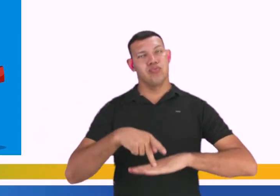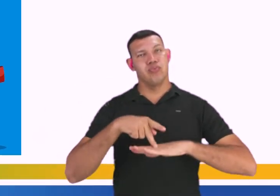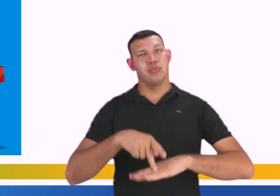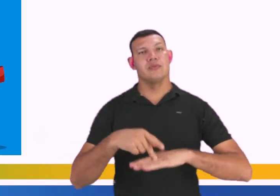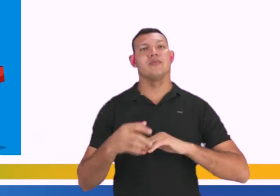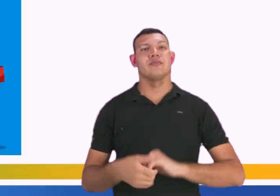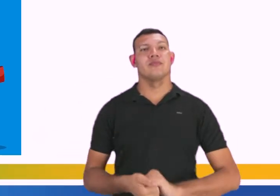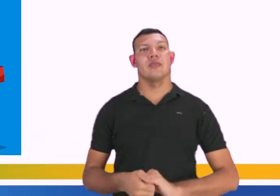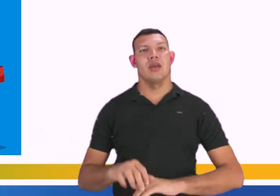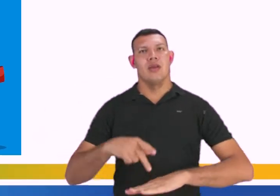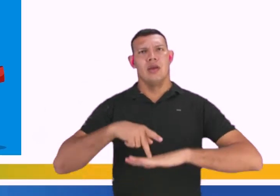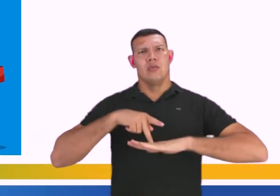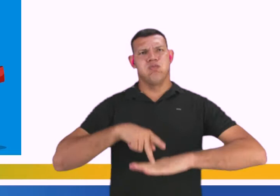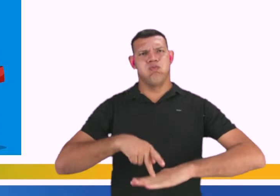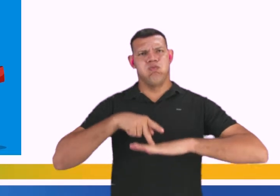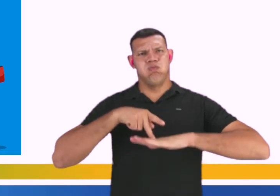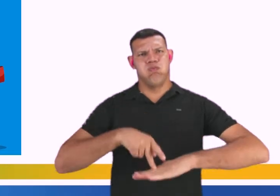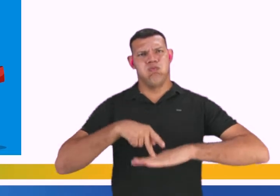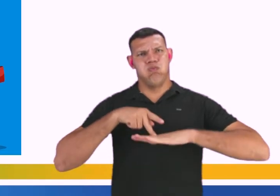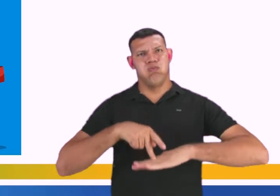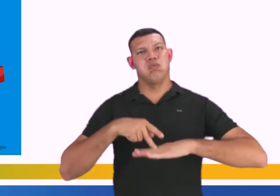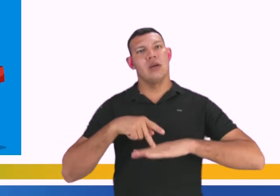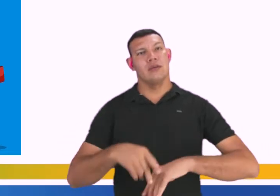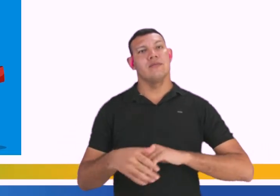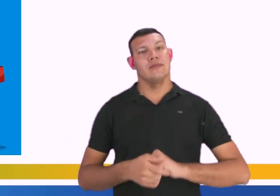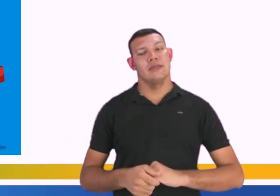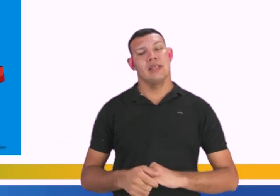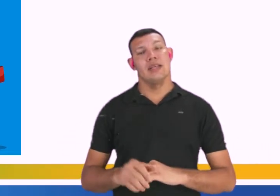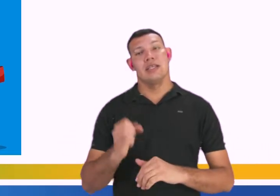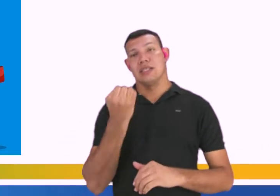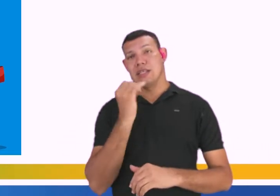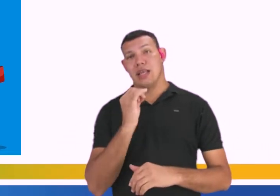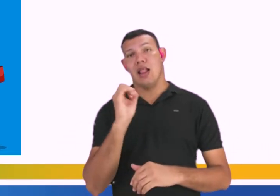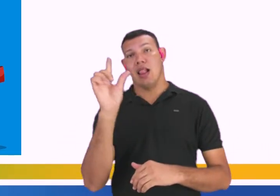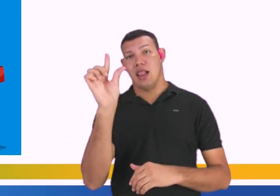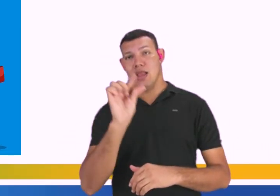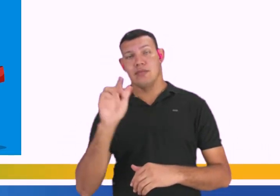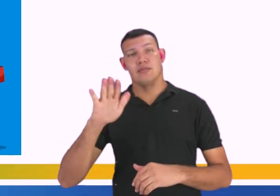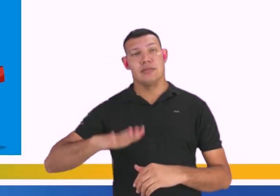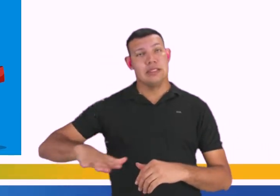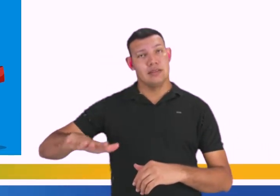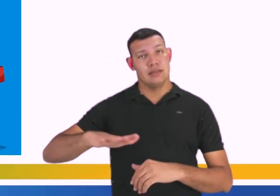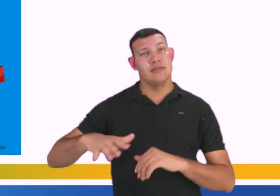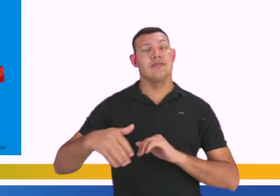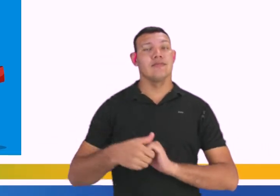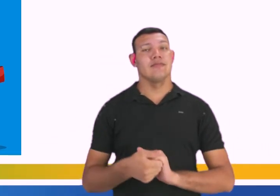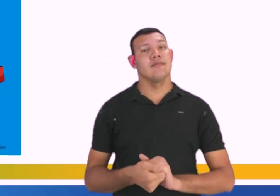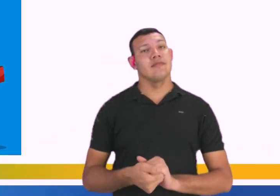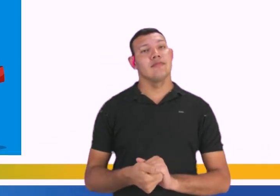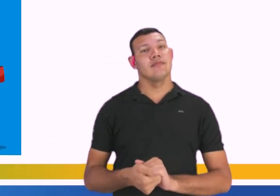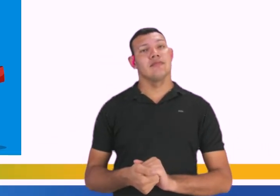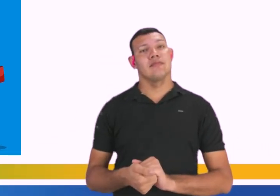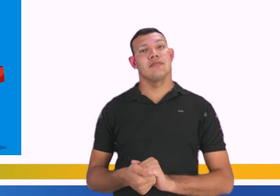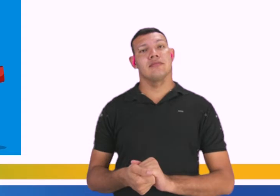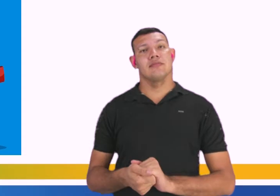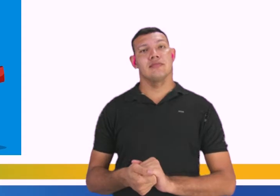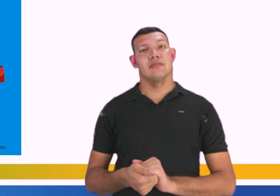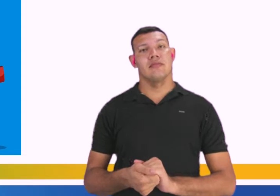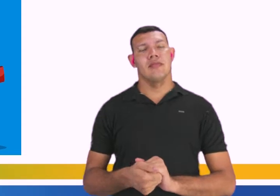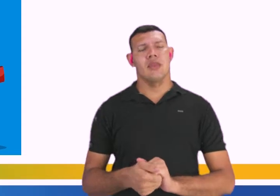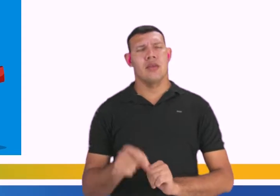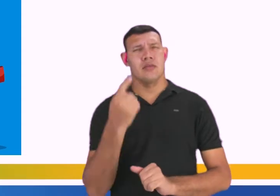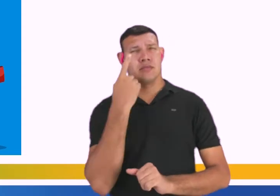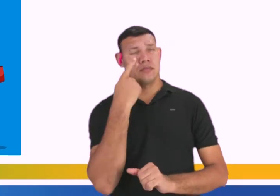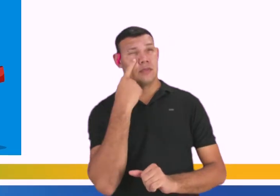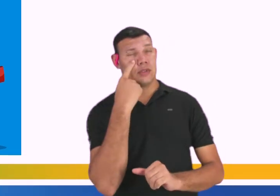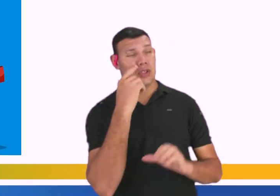pressão aumenta e vice-versa. É por isso que quando fura um balão, quase sempre ele estoura. Isso porque a área do orifício